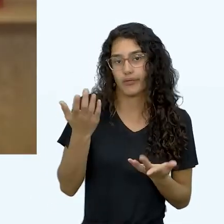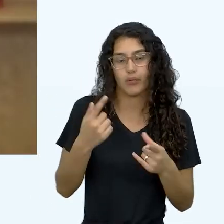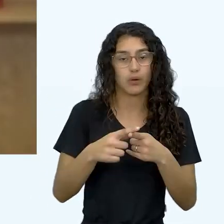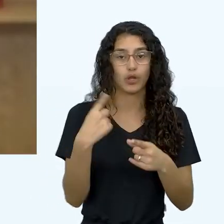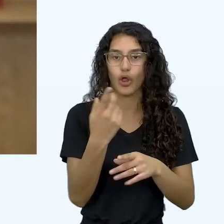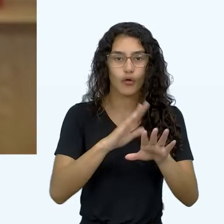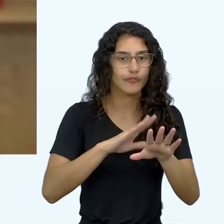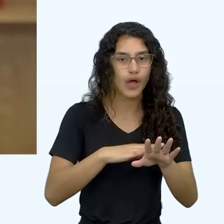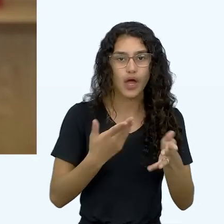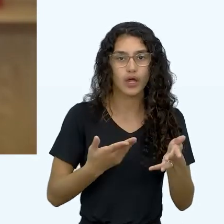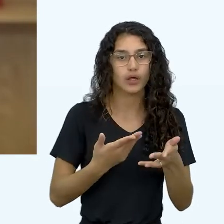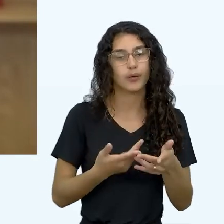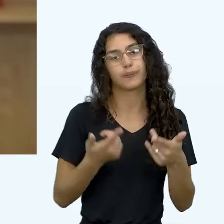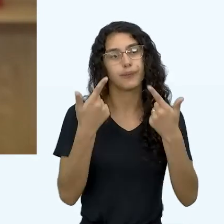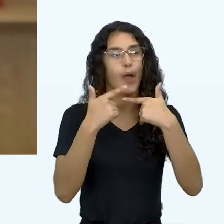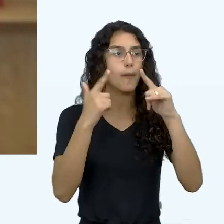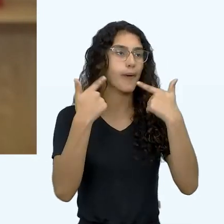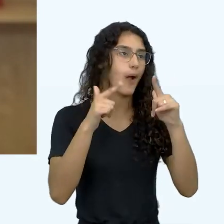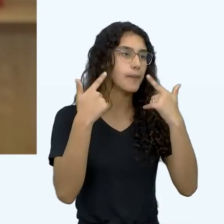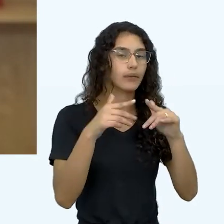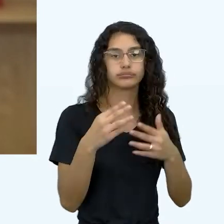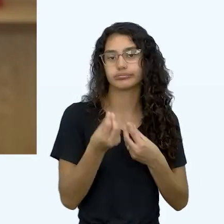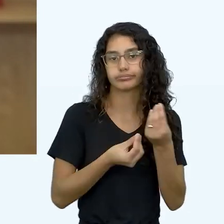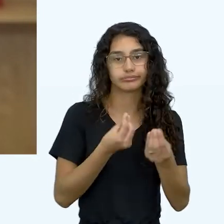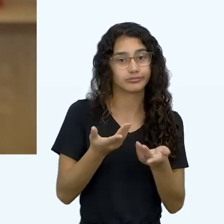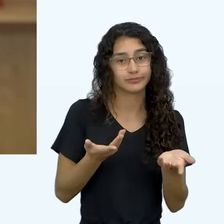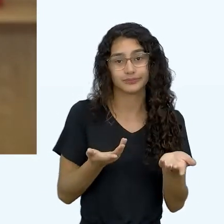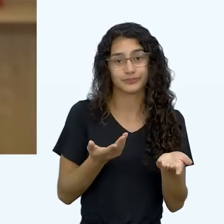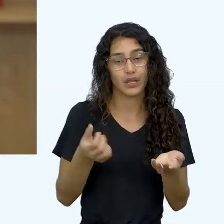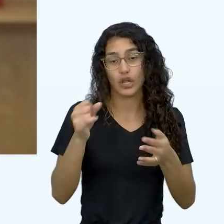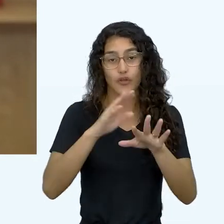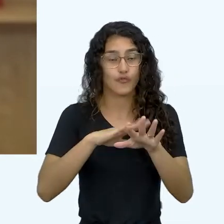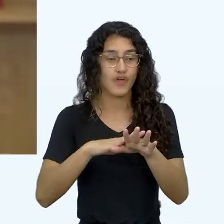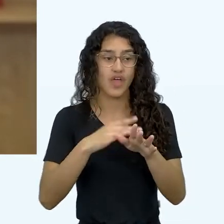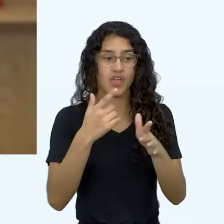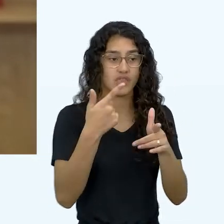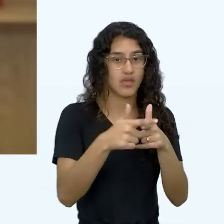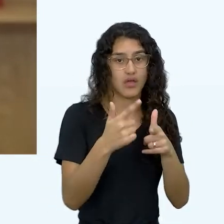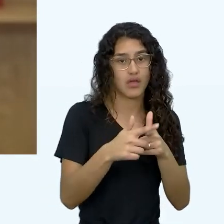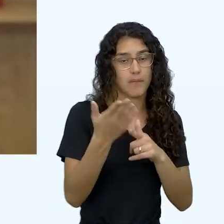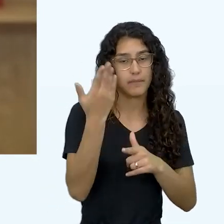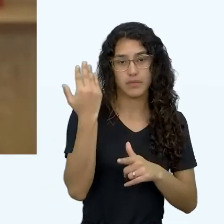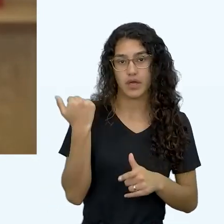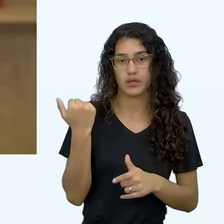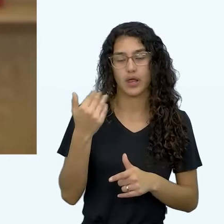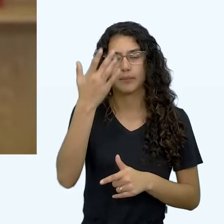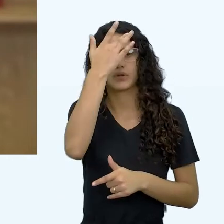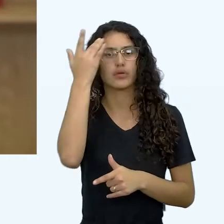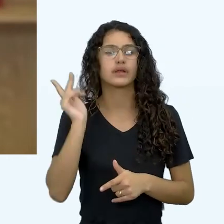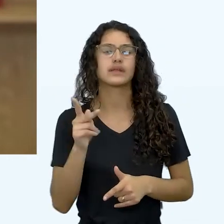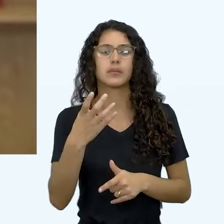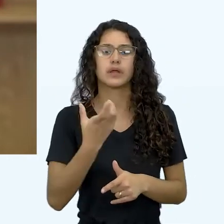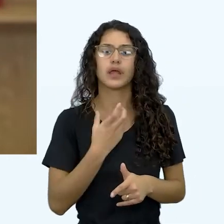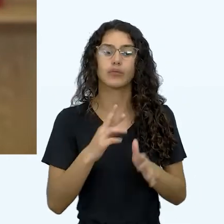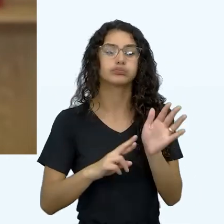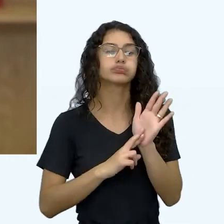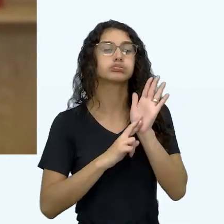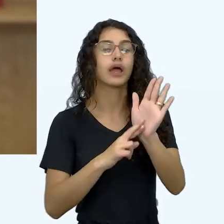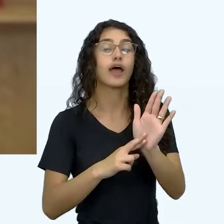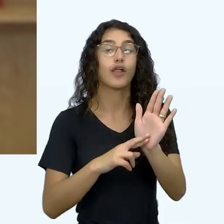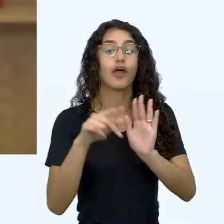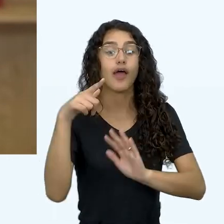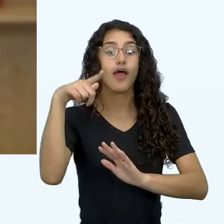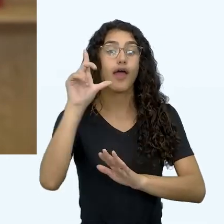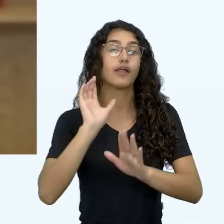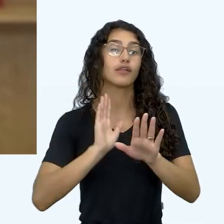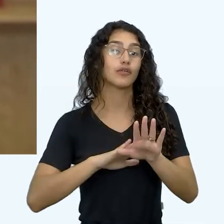Então não adianta a gente ficar reclamando das coisas se a gente não fez algo antes. As pessoas, elas sempre querem o resultado antes de